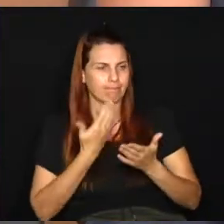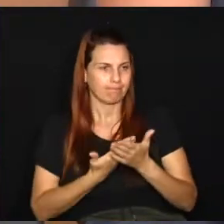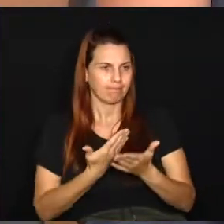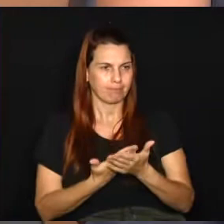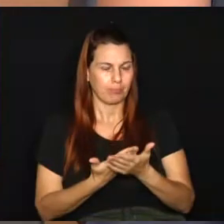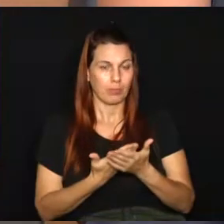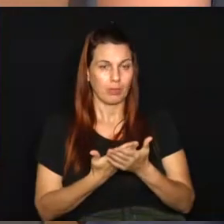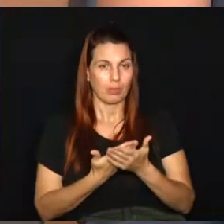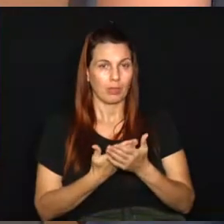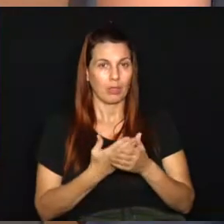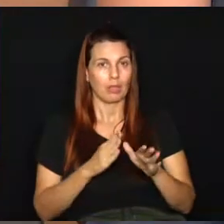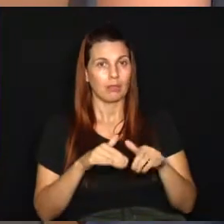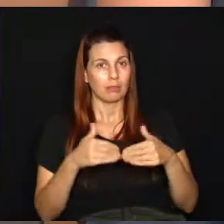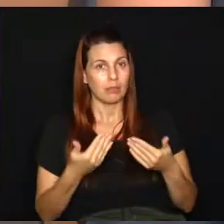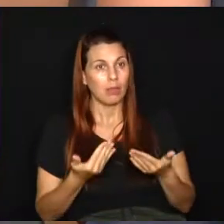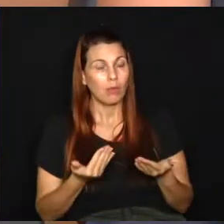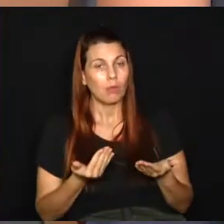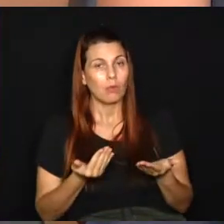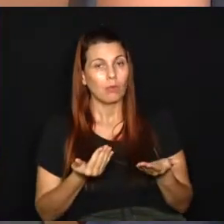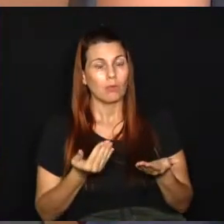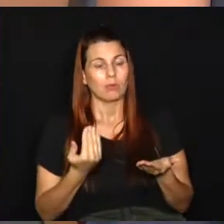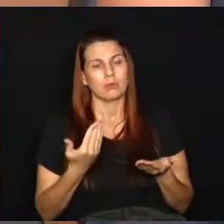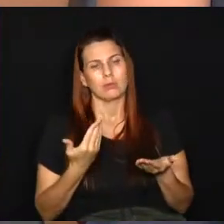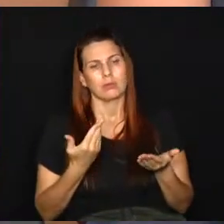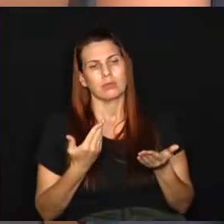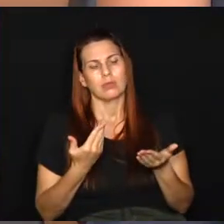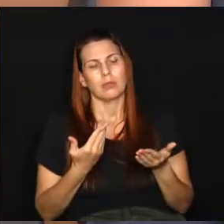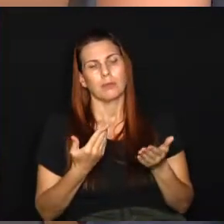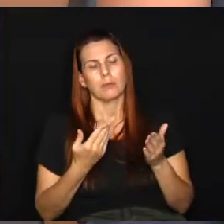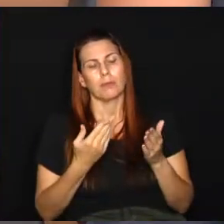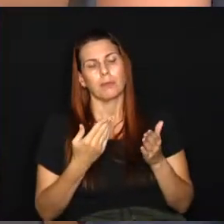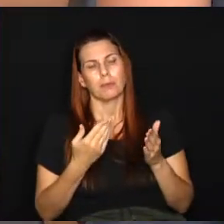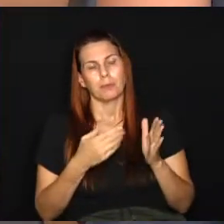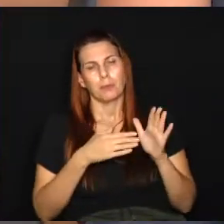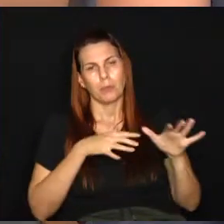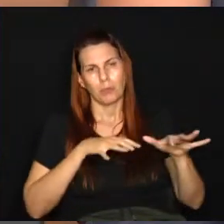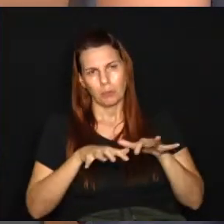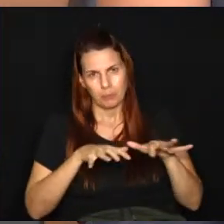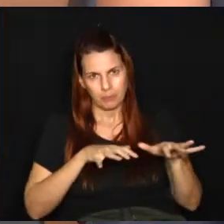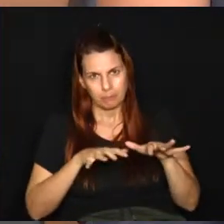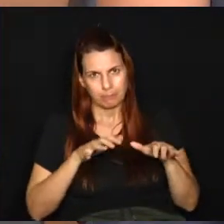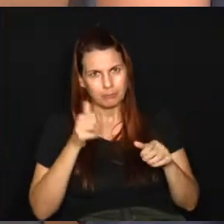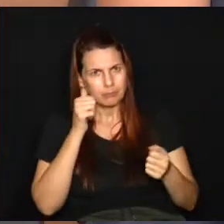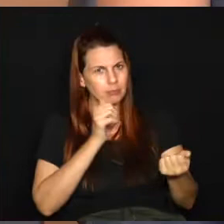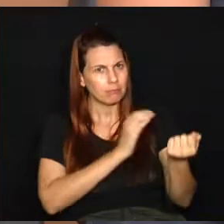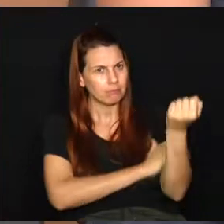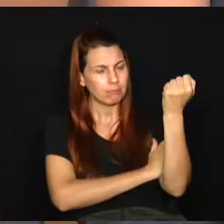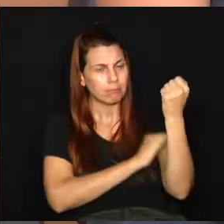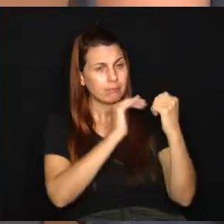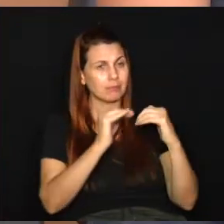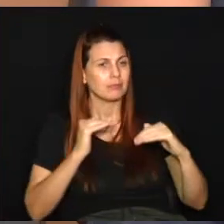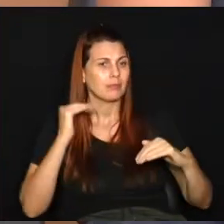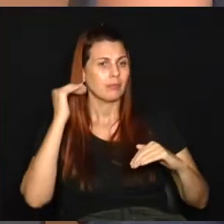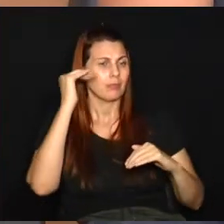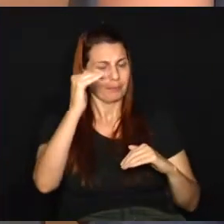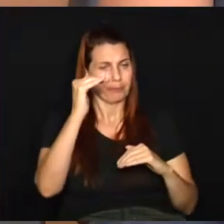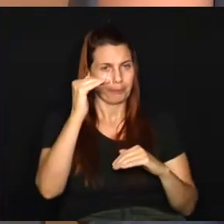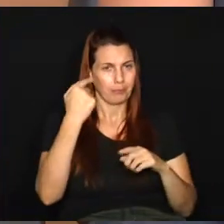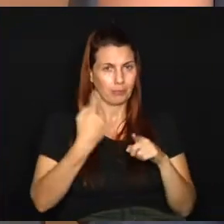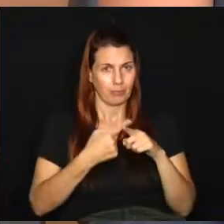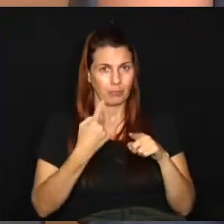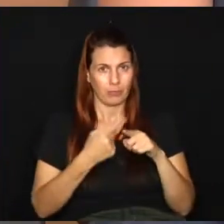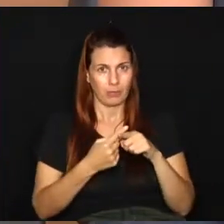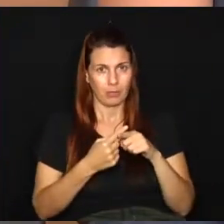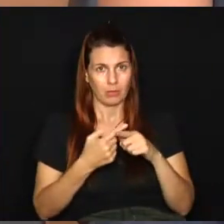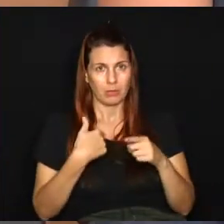não tangenciam o movimento feminista. Na verdade, ele transpassa, porque a gente está brigando